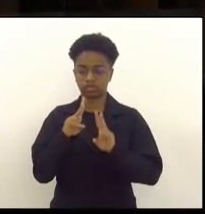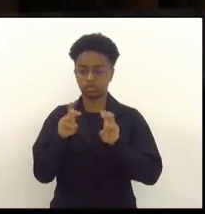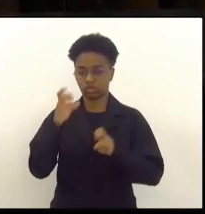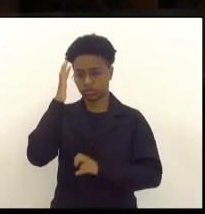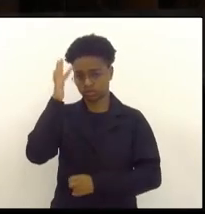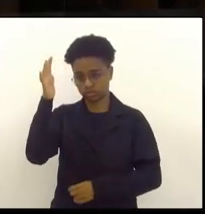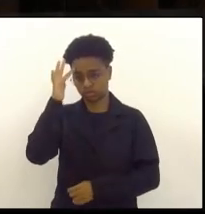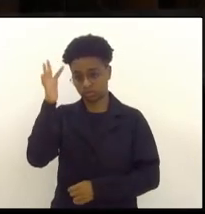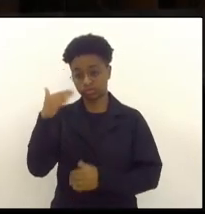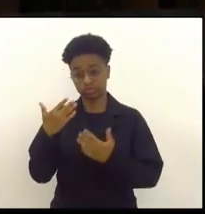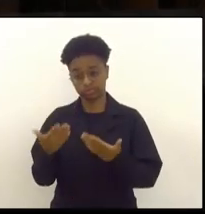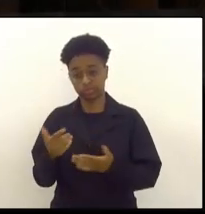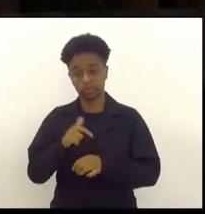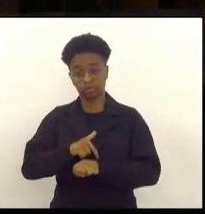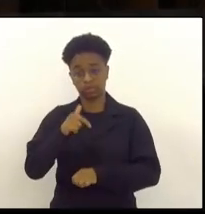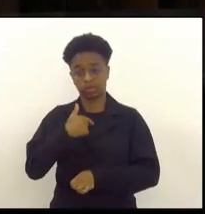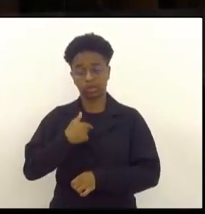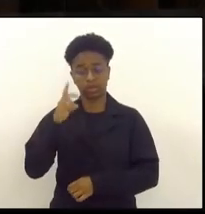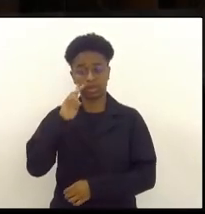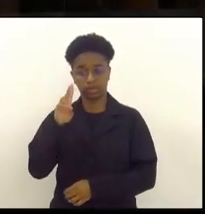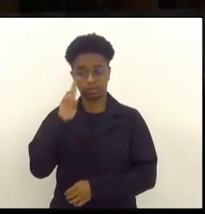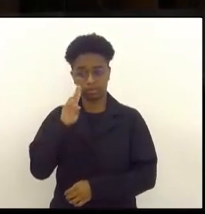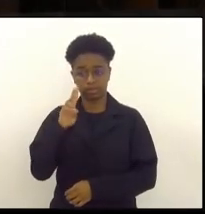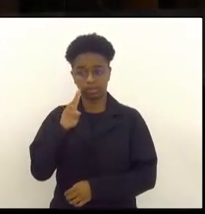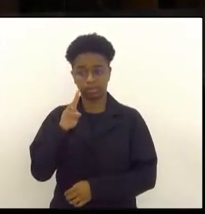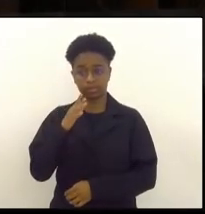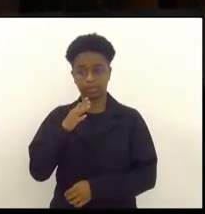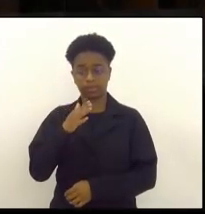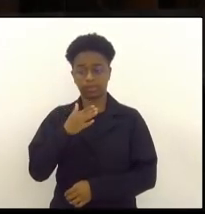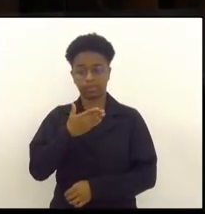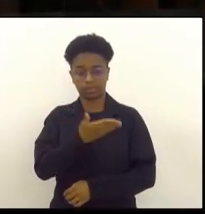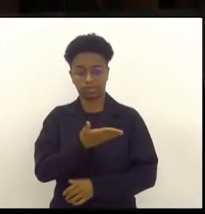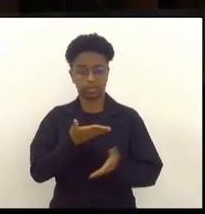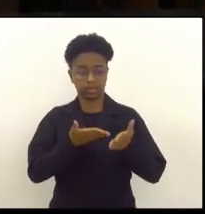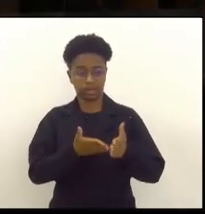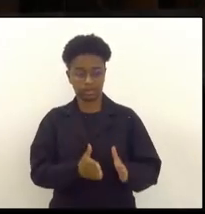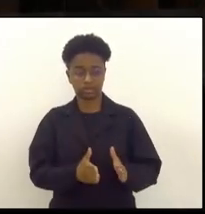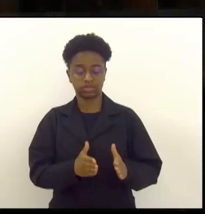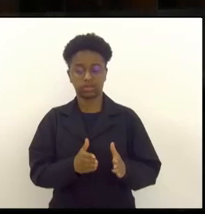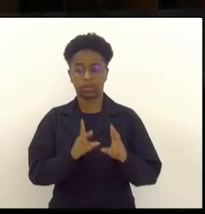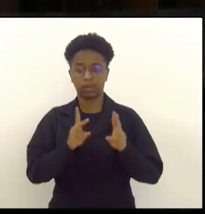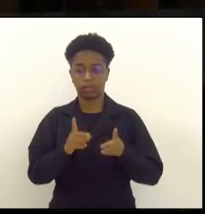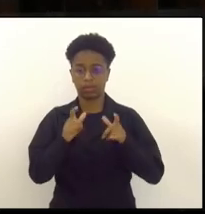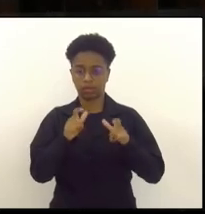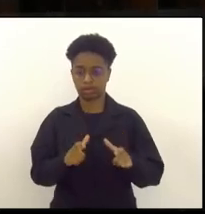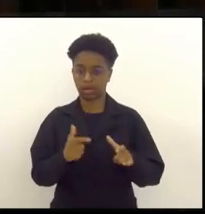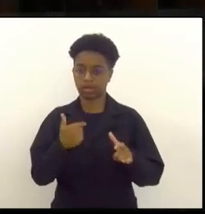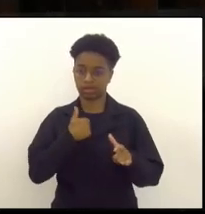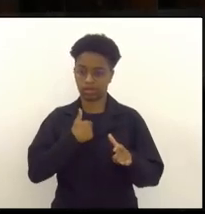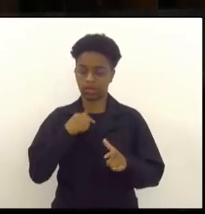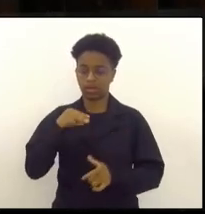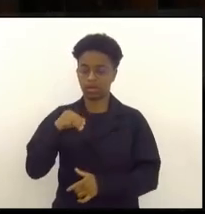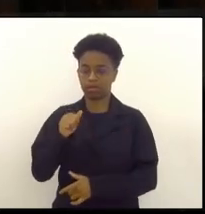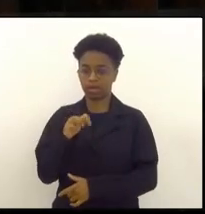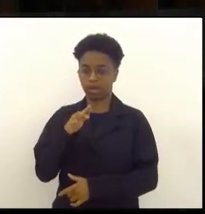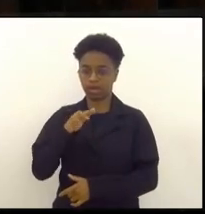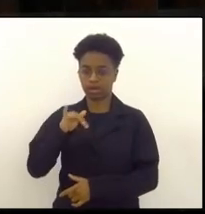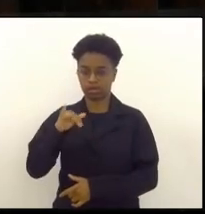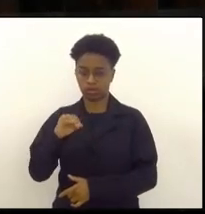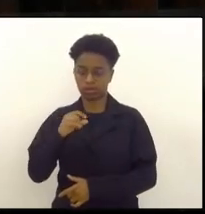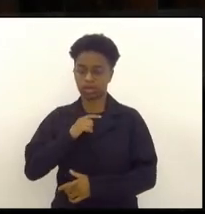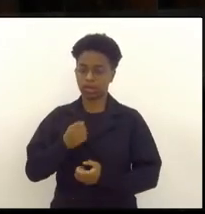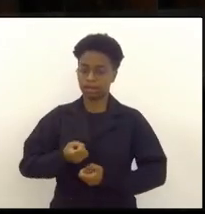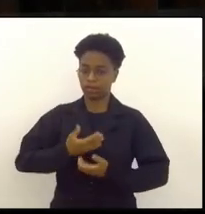e imediatamente eu me lembrei do meu conterrâneo, poeta Mário Quintana, e ele diz, o poema